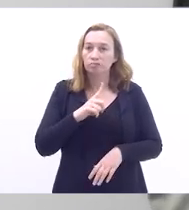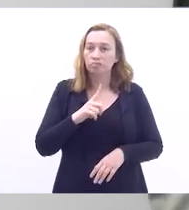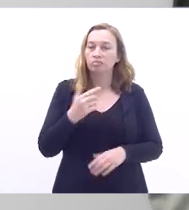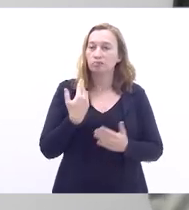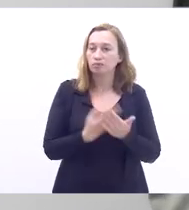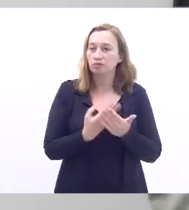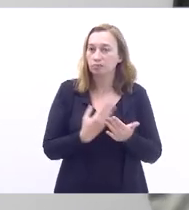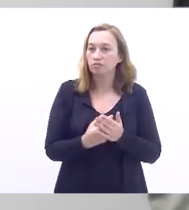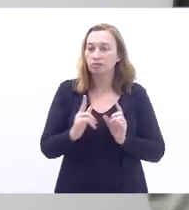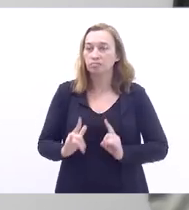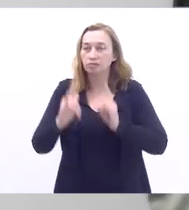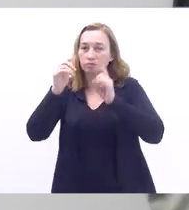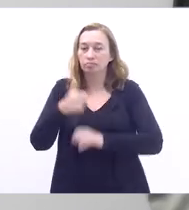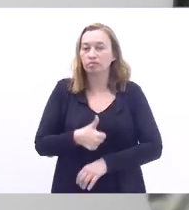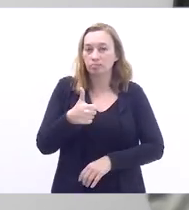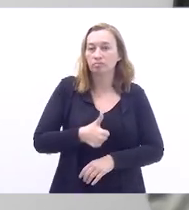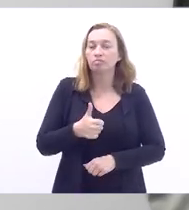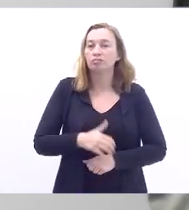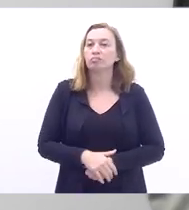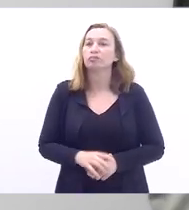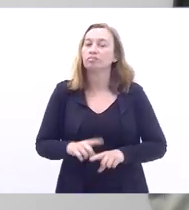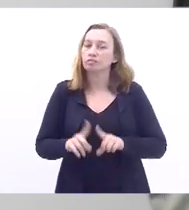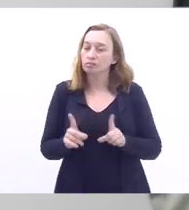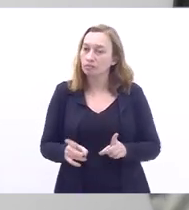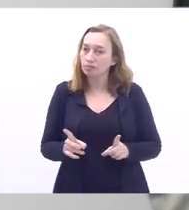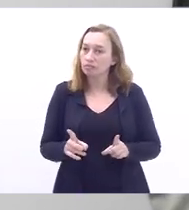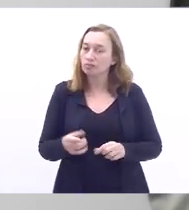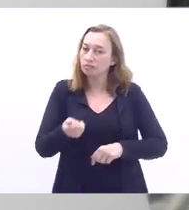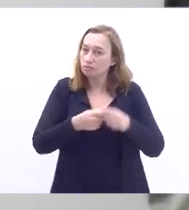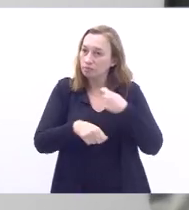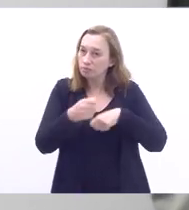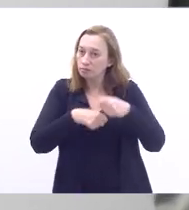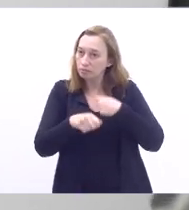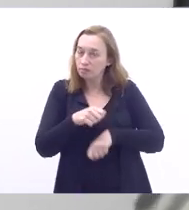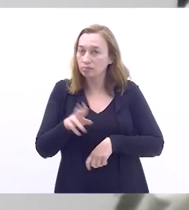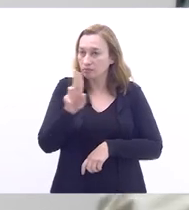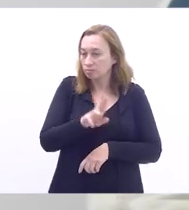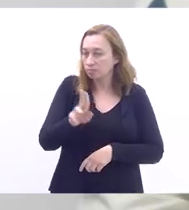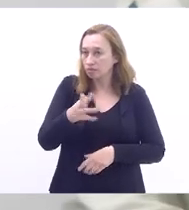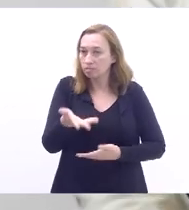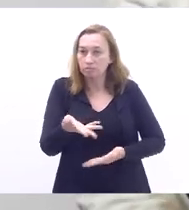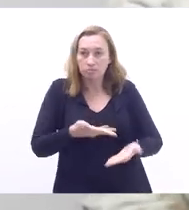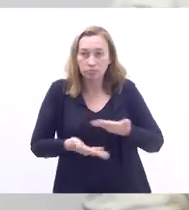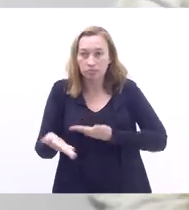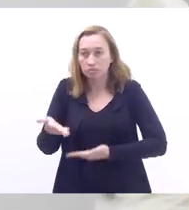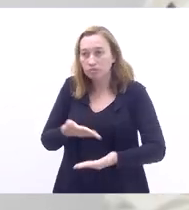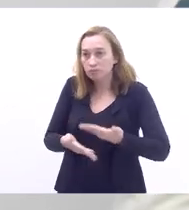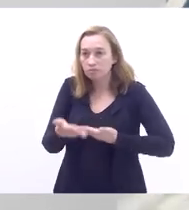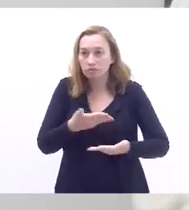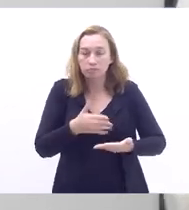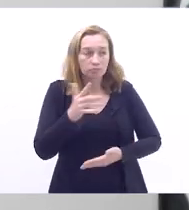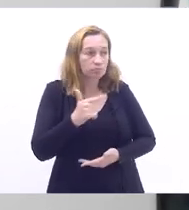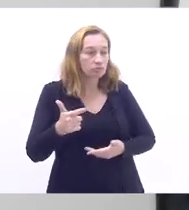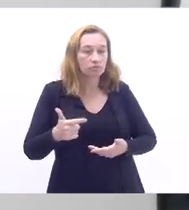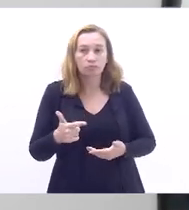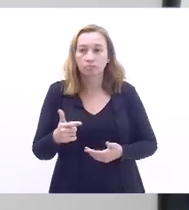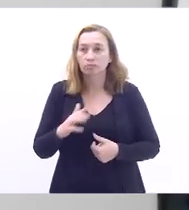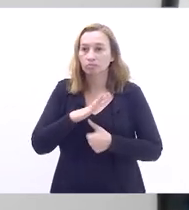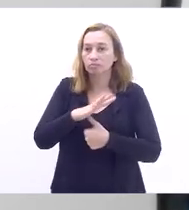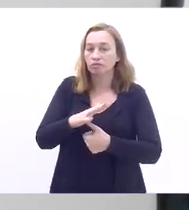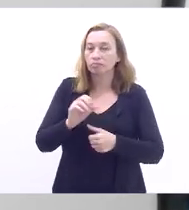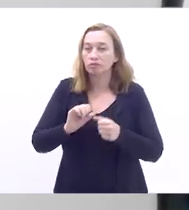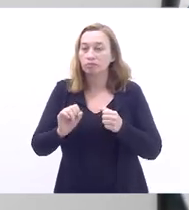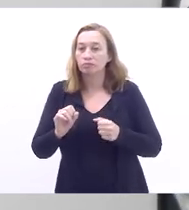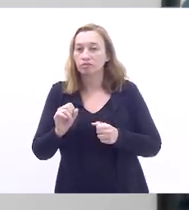e eu acho que tá entendo entendeu mas administração da universi vai compartilhar não tem como a Reitoria resolver a todos os